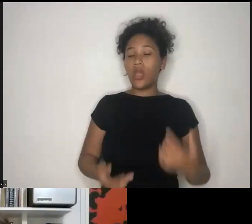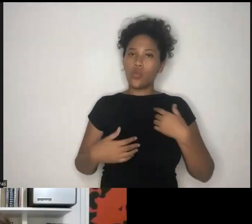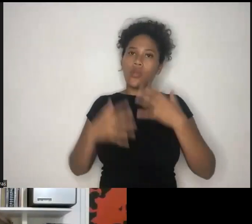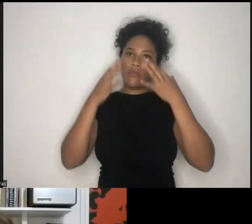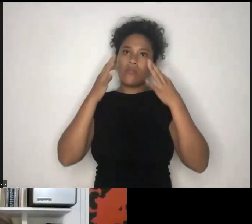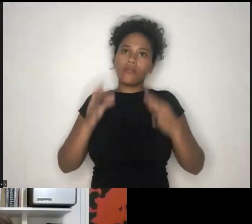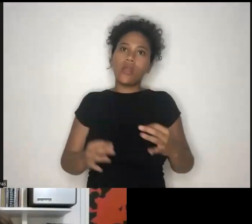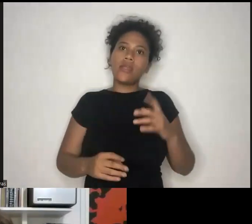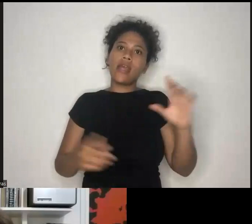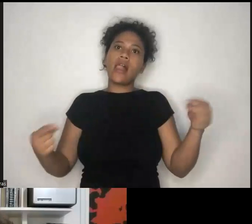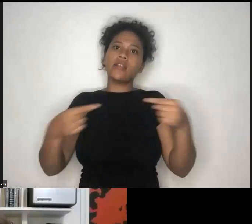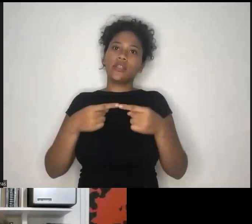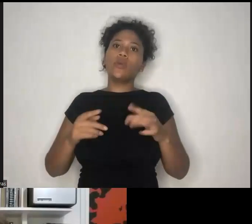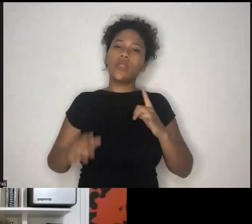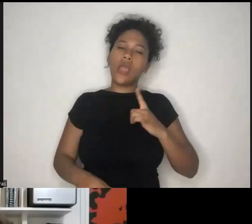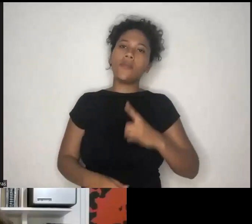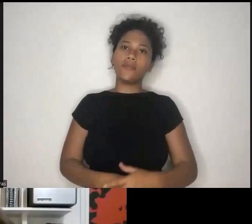relação também